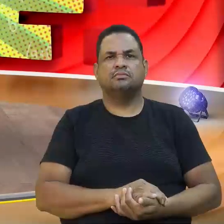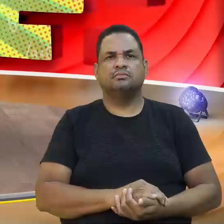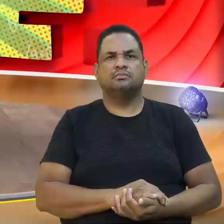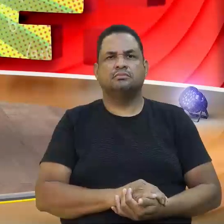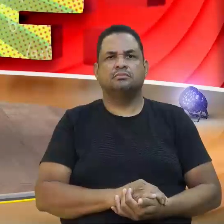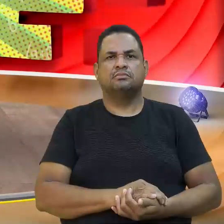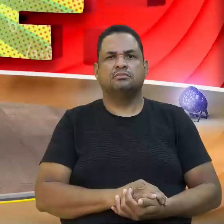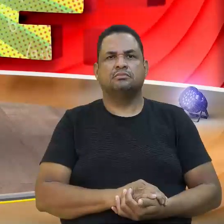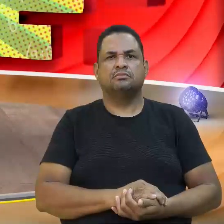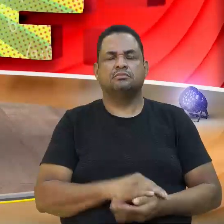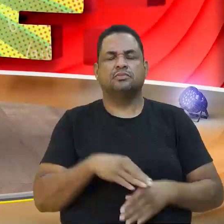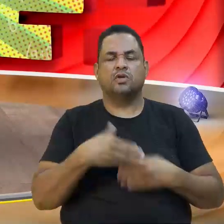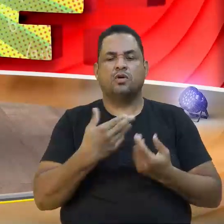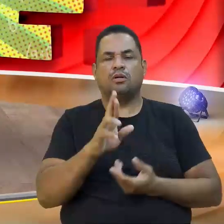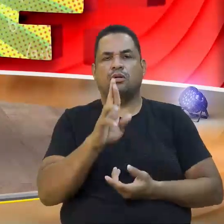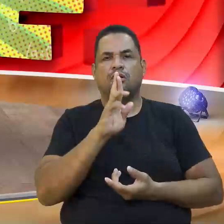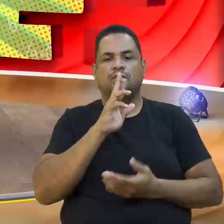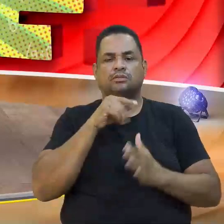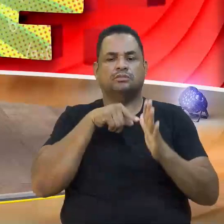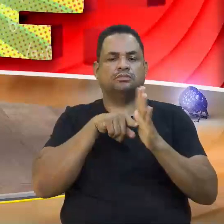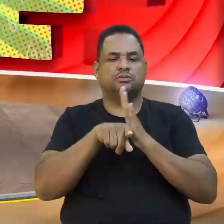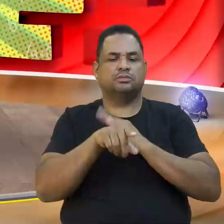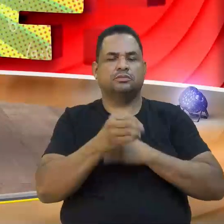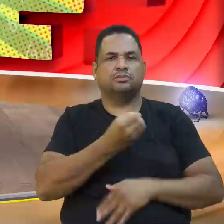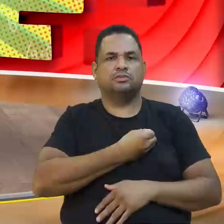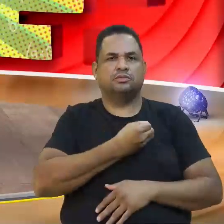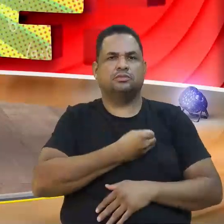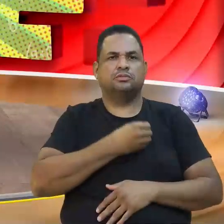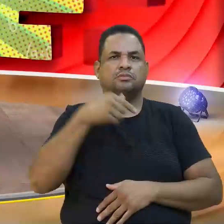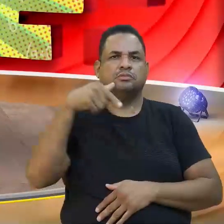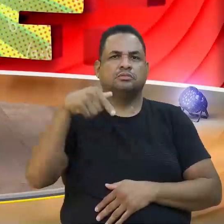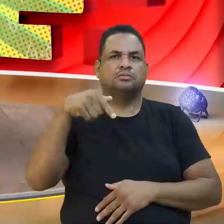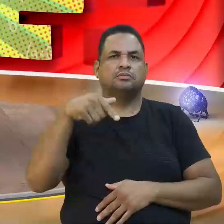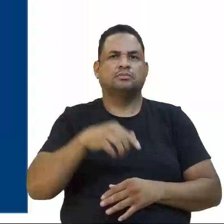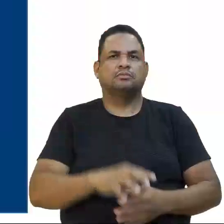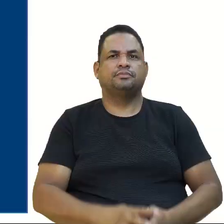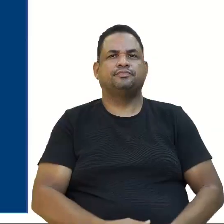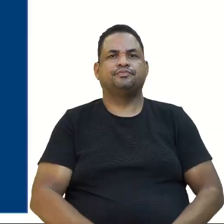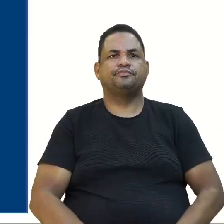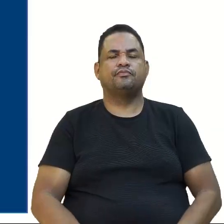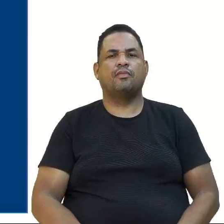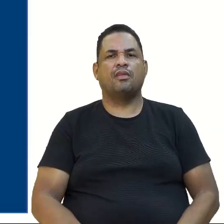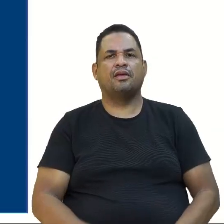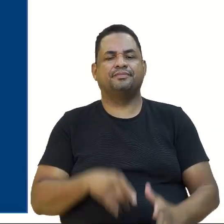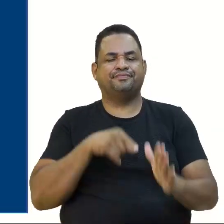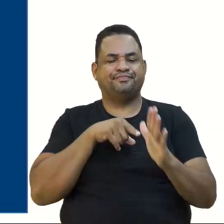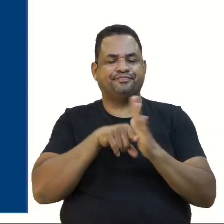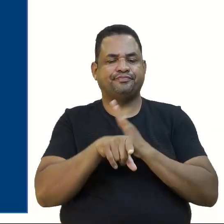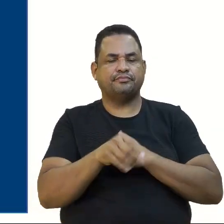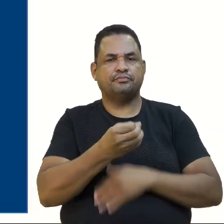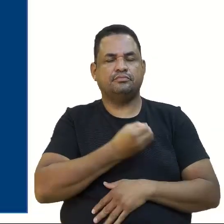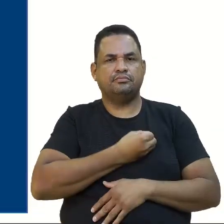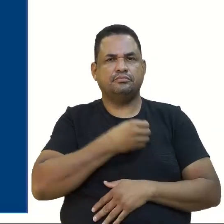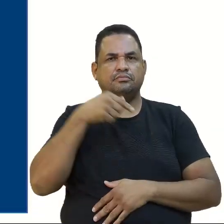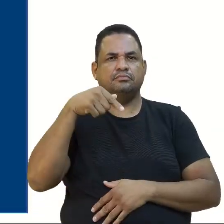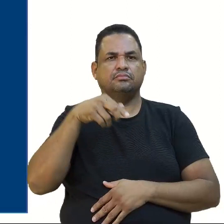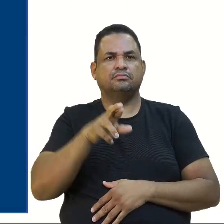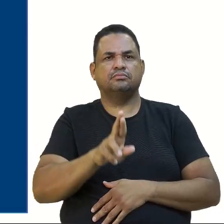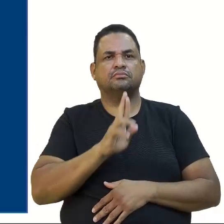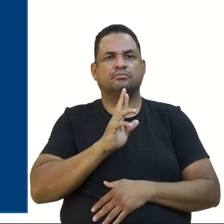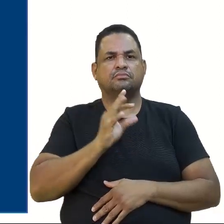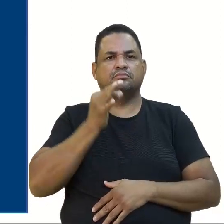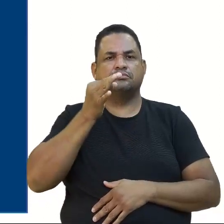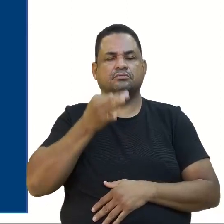é a resposta correta para a pergunta de número 7. Olha lá. Na pergunta de número 7, a resposta correta